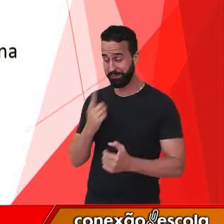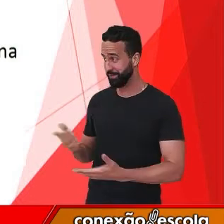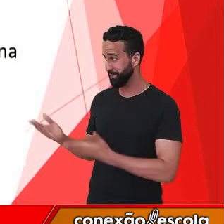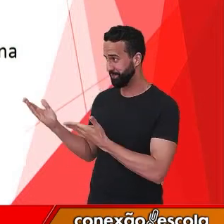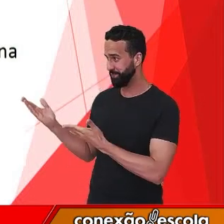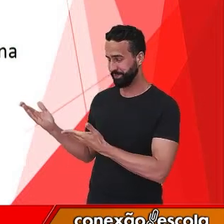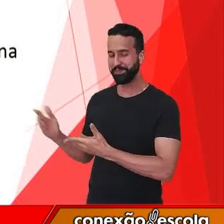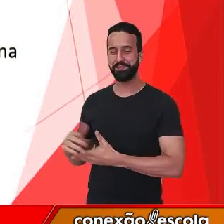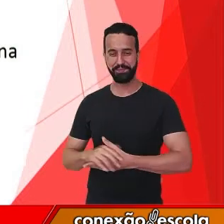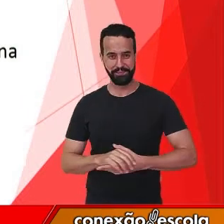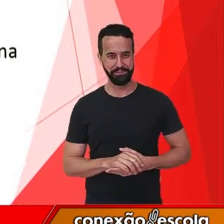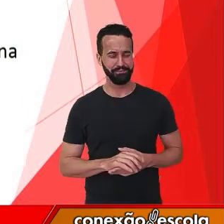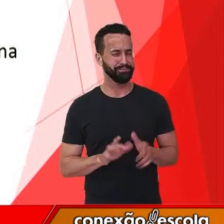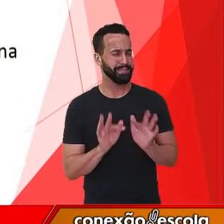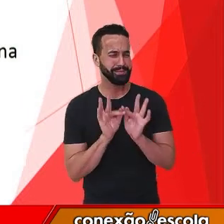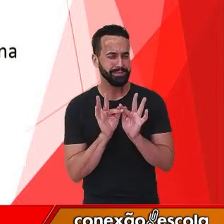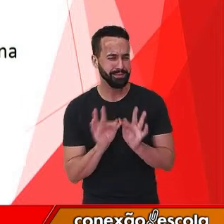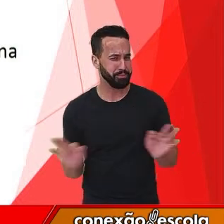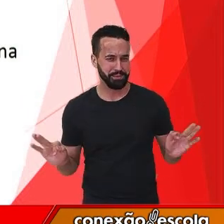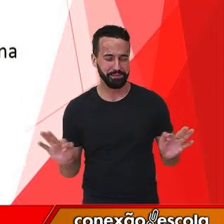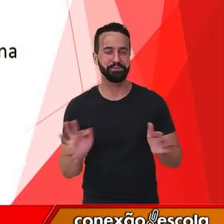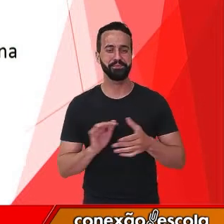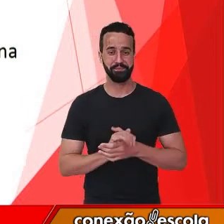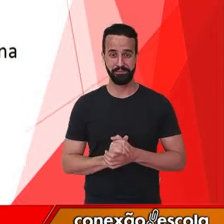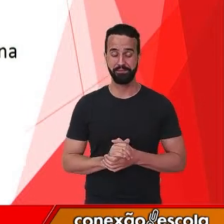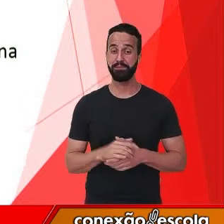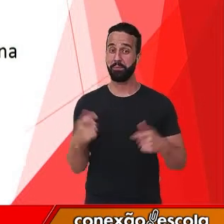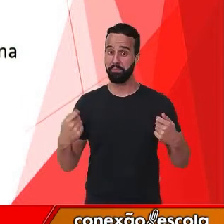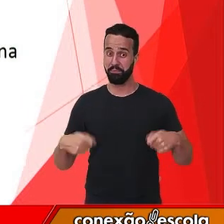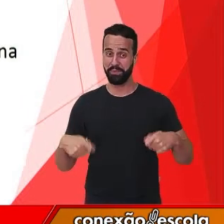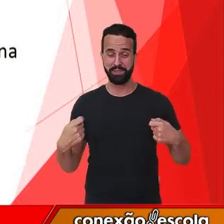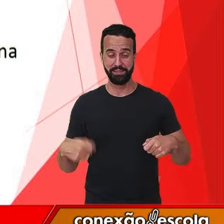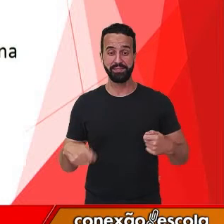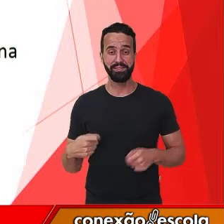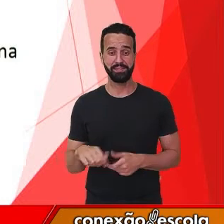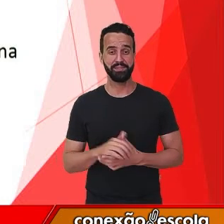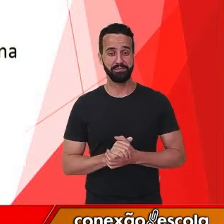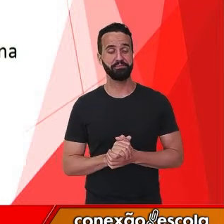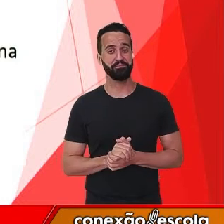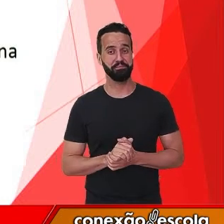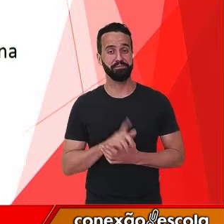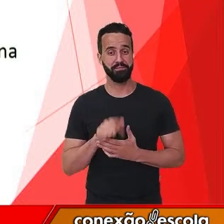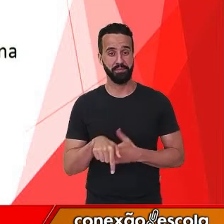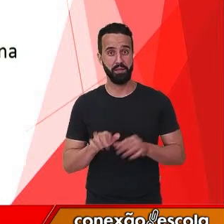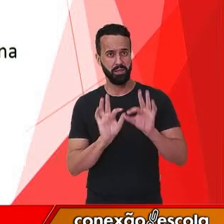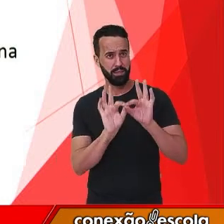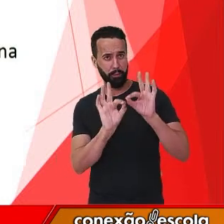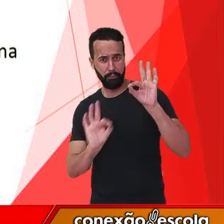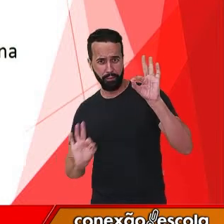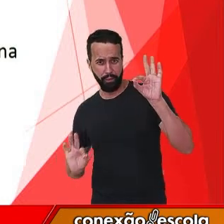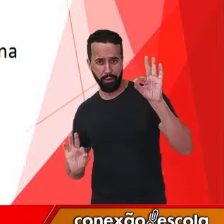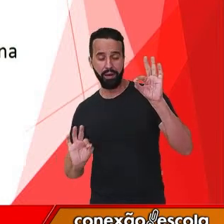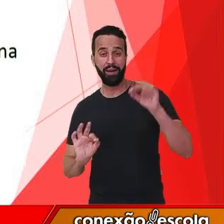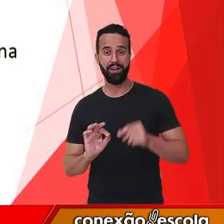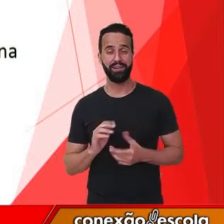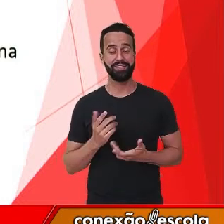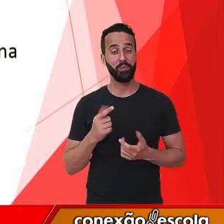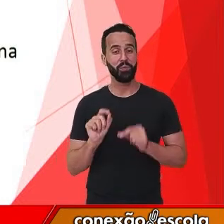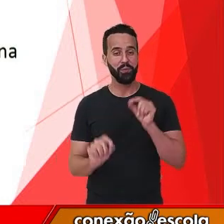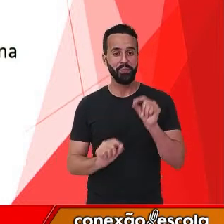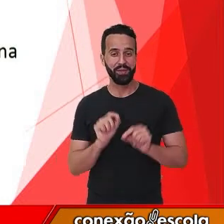bom é muito simples basta você multiplicar a distância percorrida no mapa